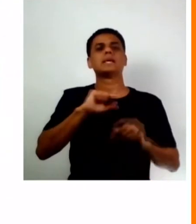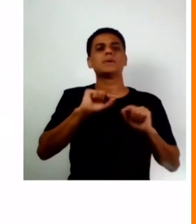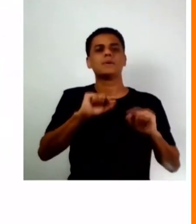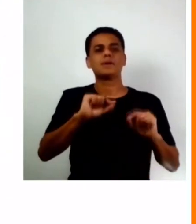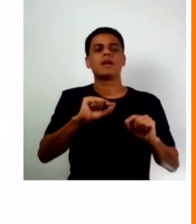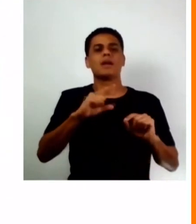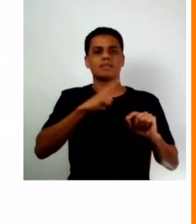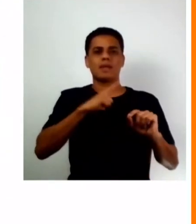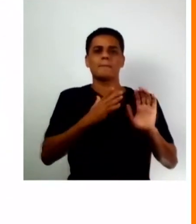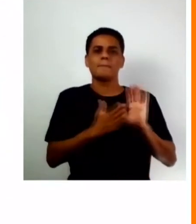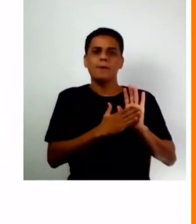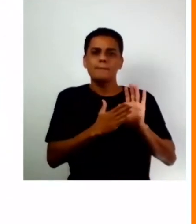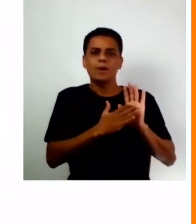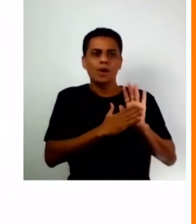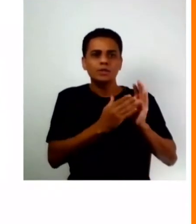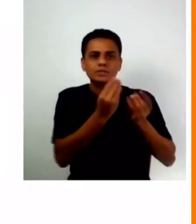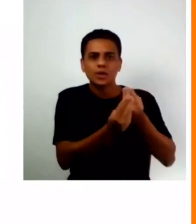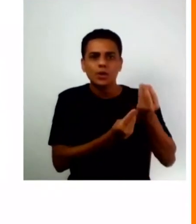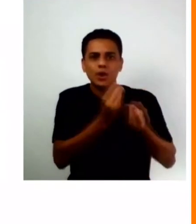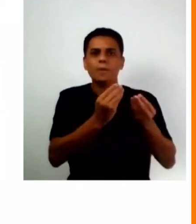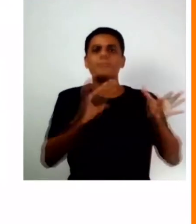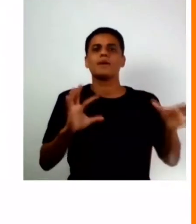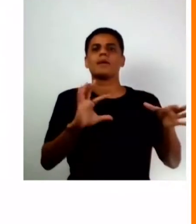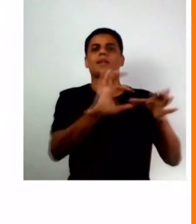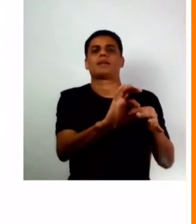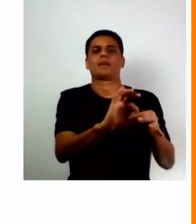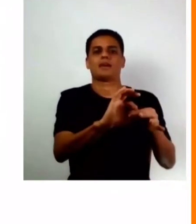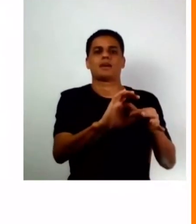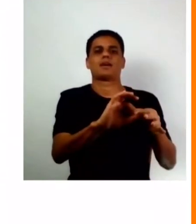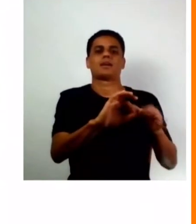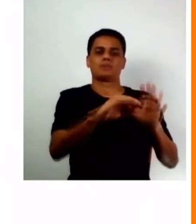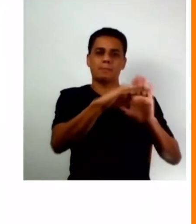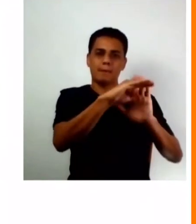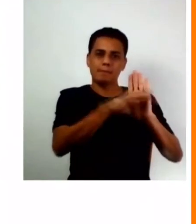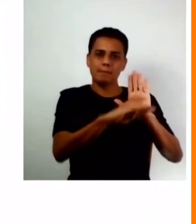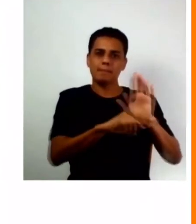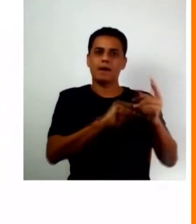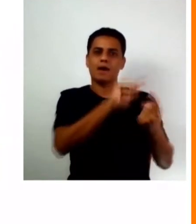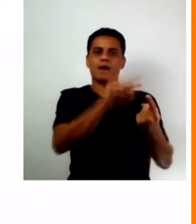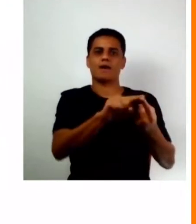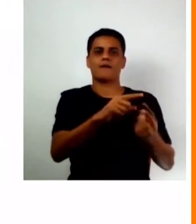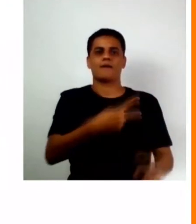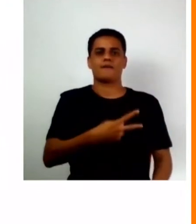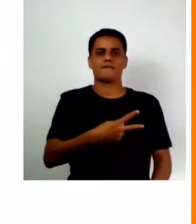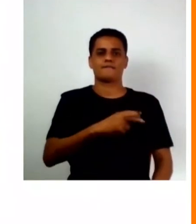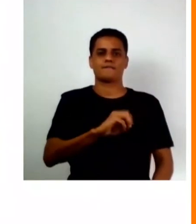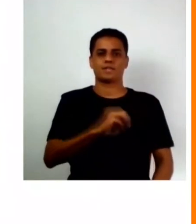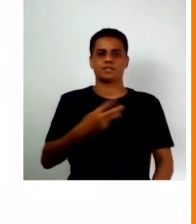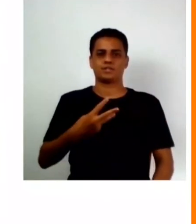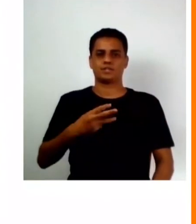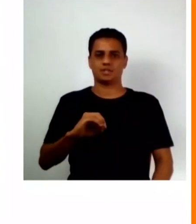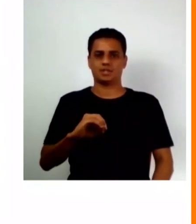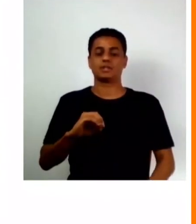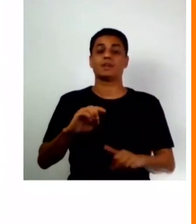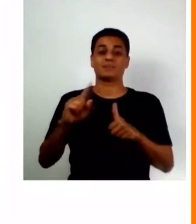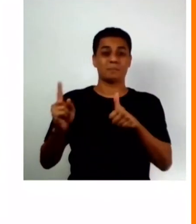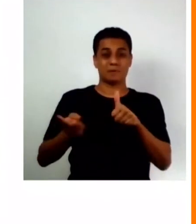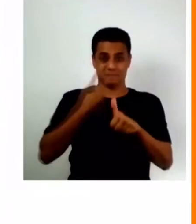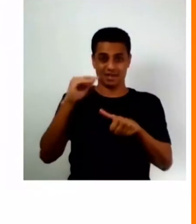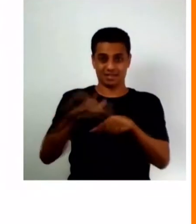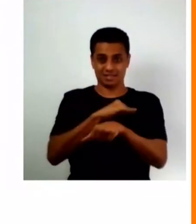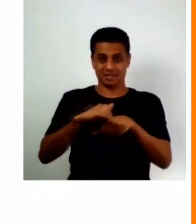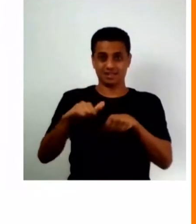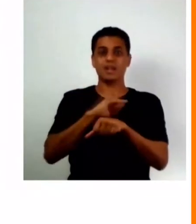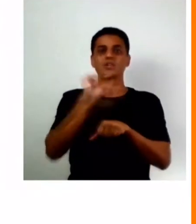con a agenda 2030. Portanto, primera estrategia, interpretar los ODS e situarlos